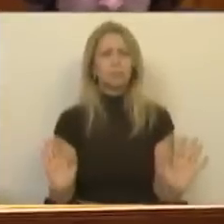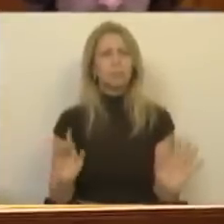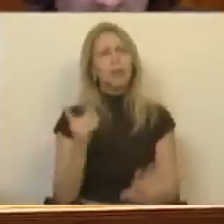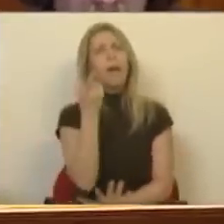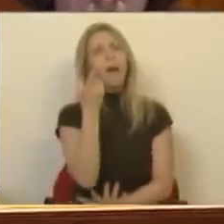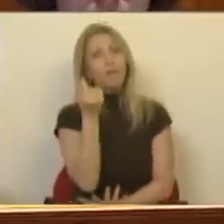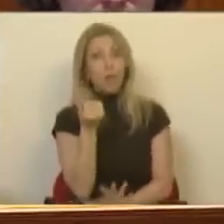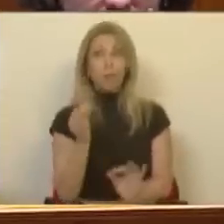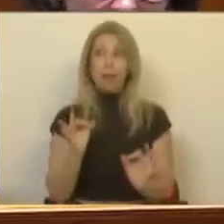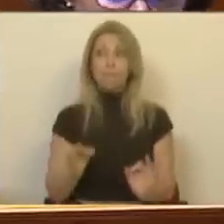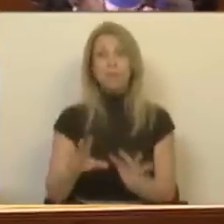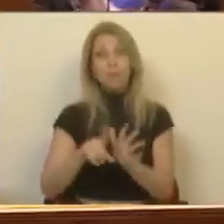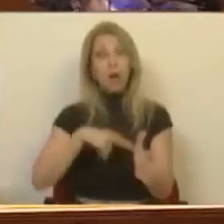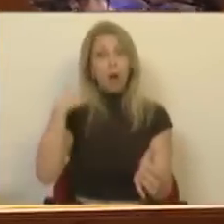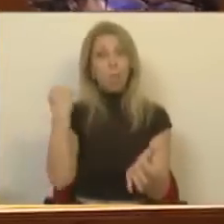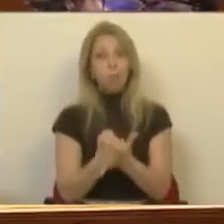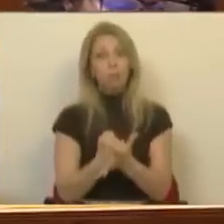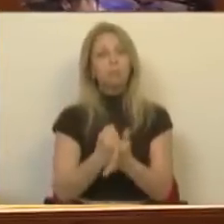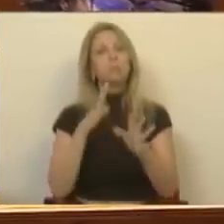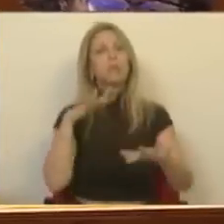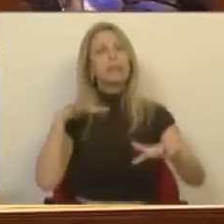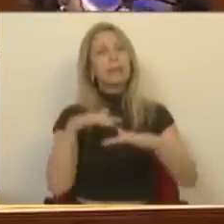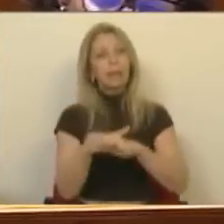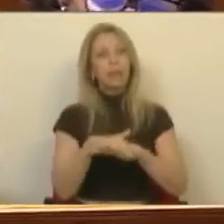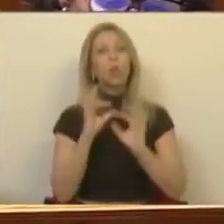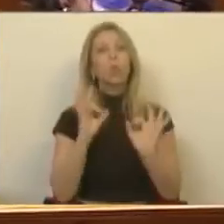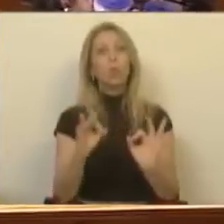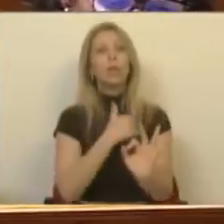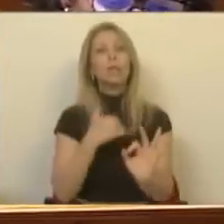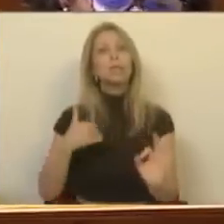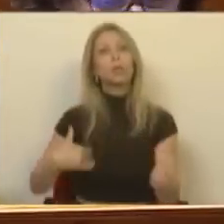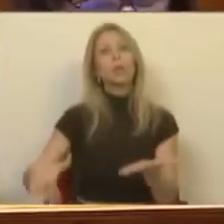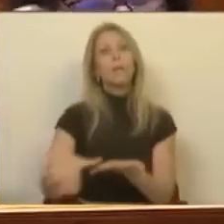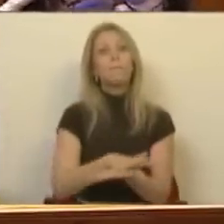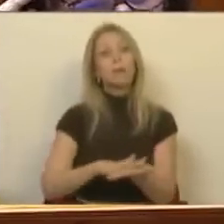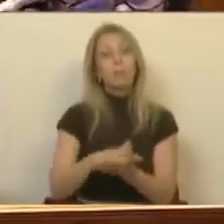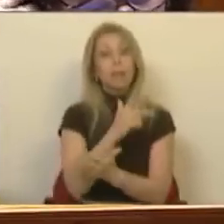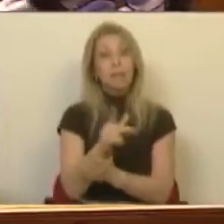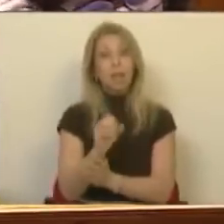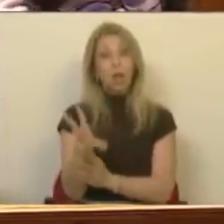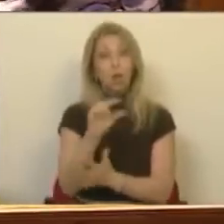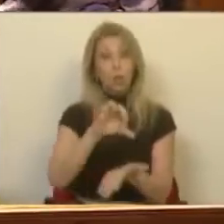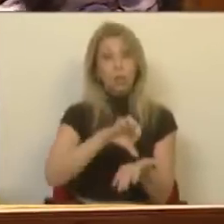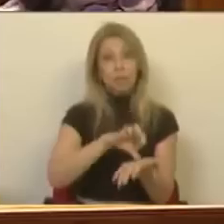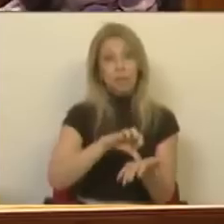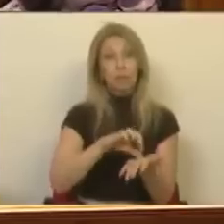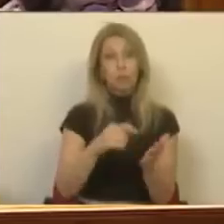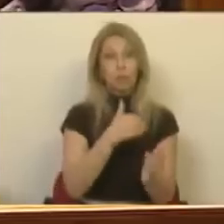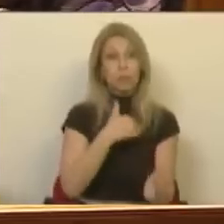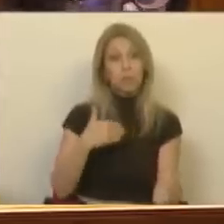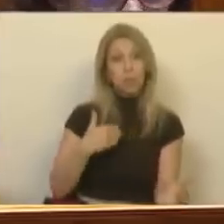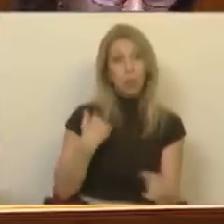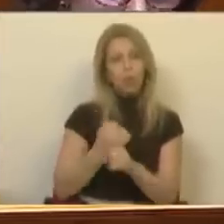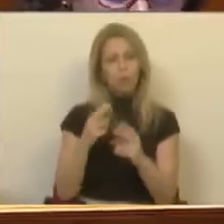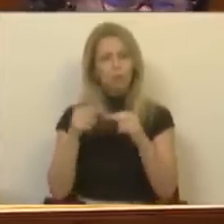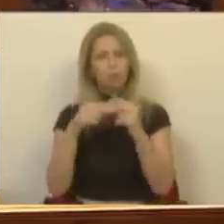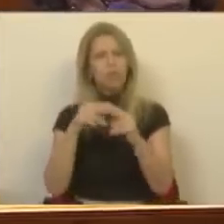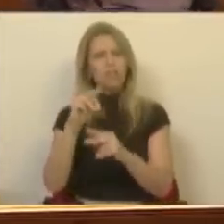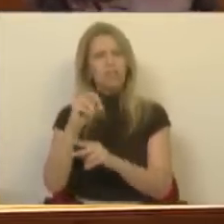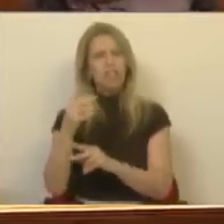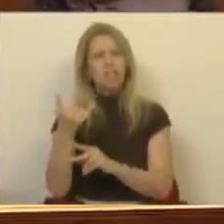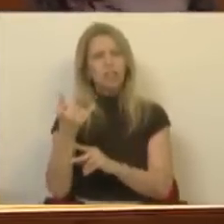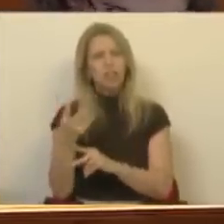completar a rede de cuidados de saúde primários em 1900 de saúde e a reabilitação de 329 creio eu